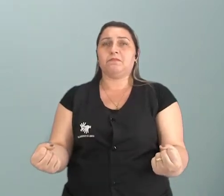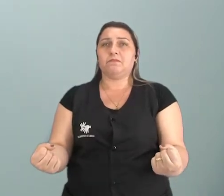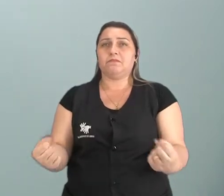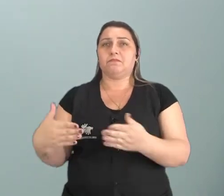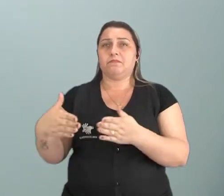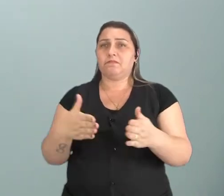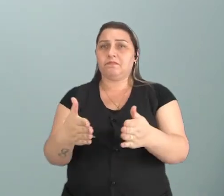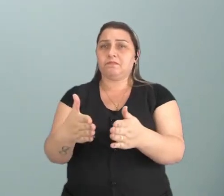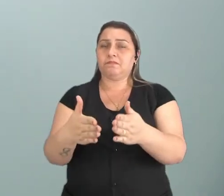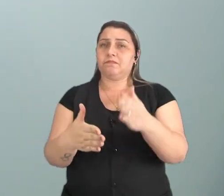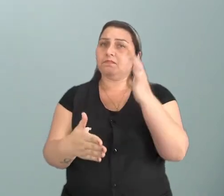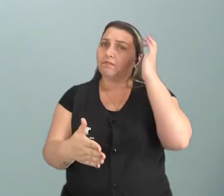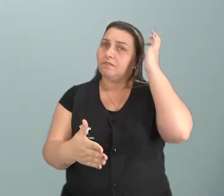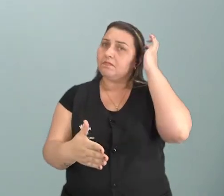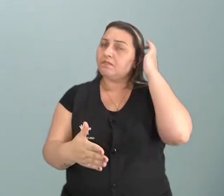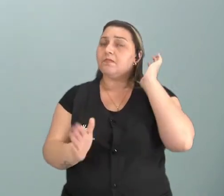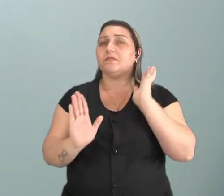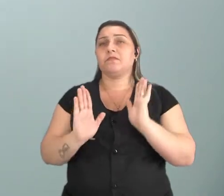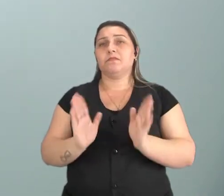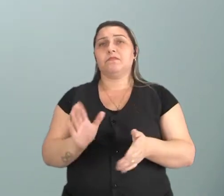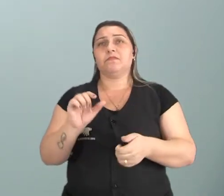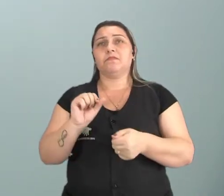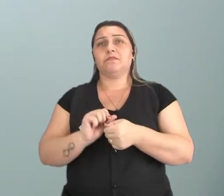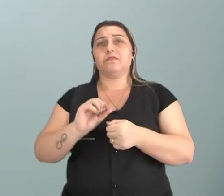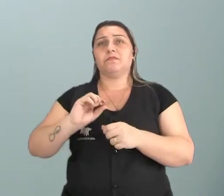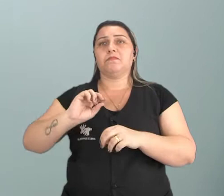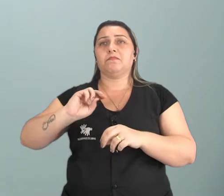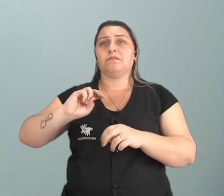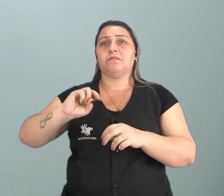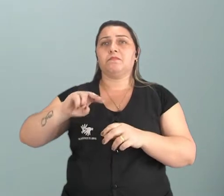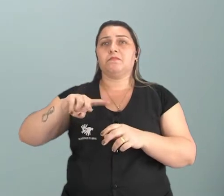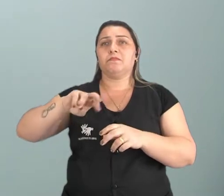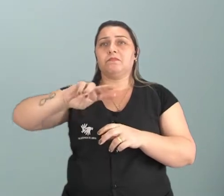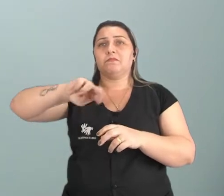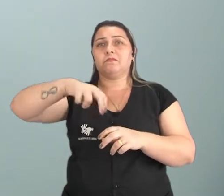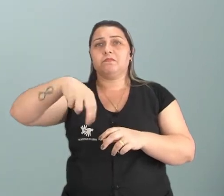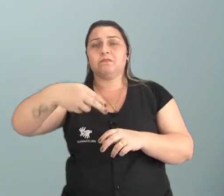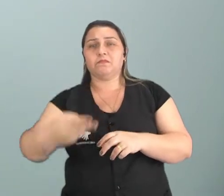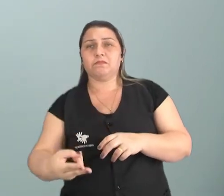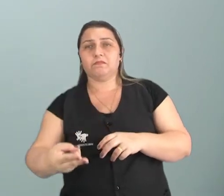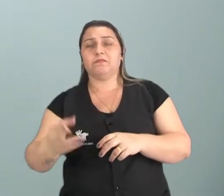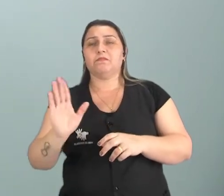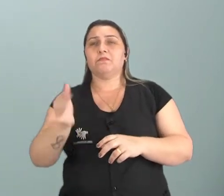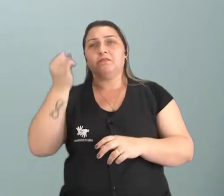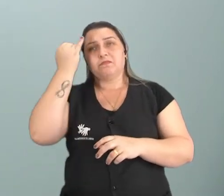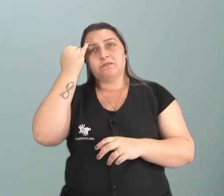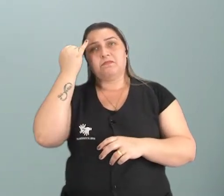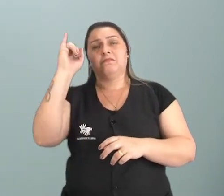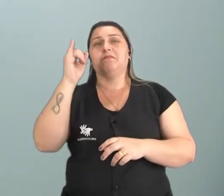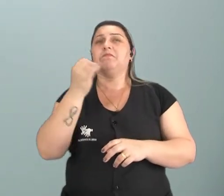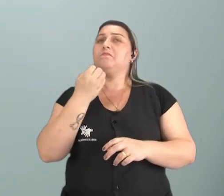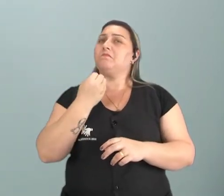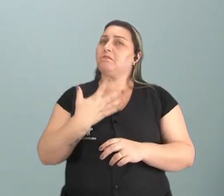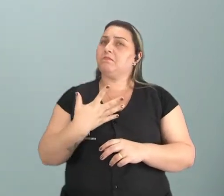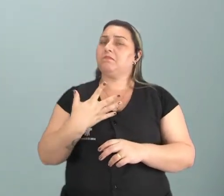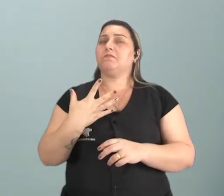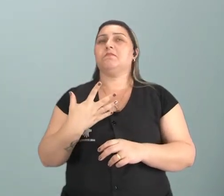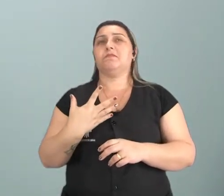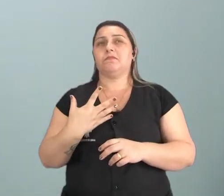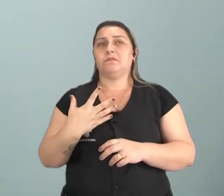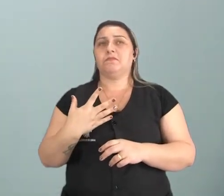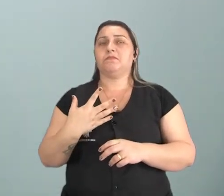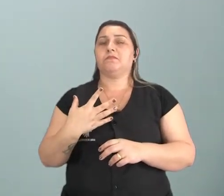Nesse percurso. E aí ele já faz um rolamento, já inventa uma outra coisa, e é muito interessante, né?